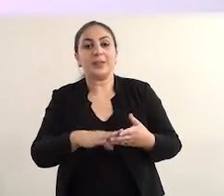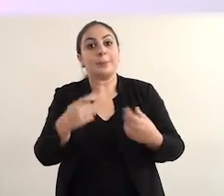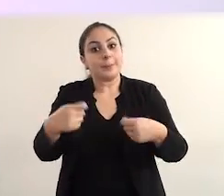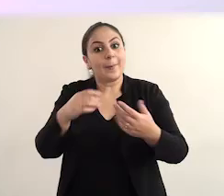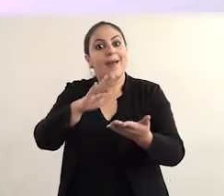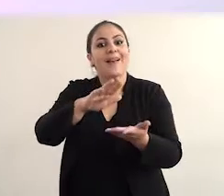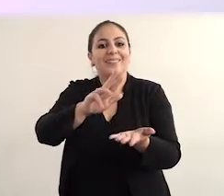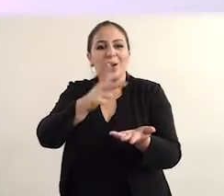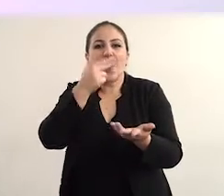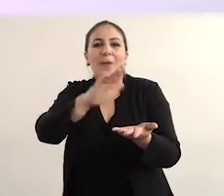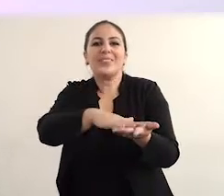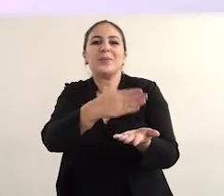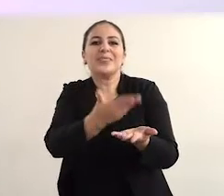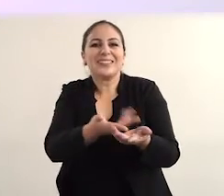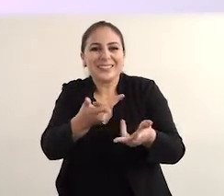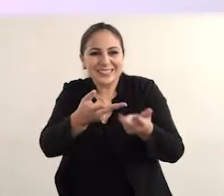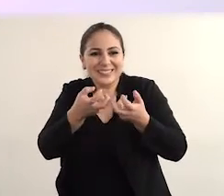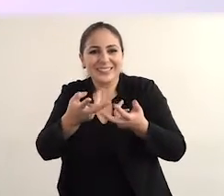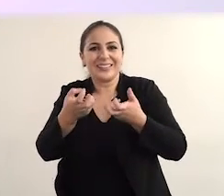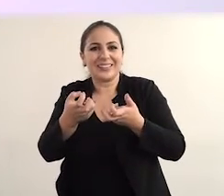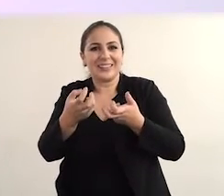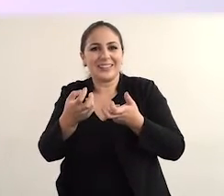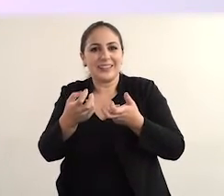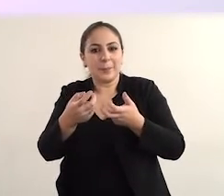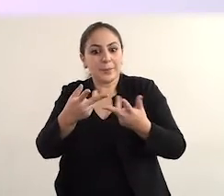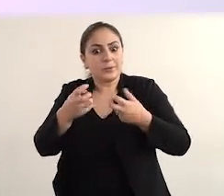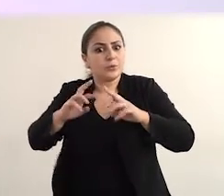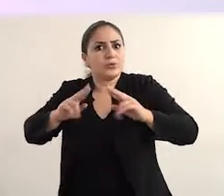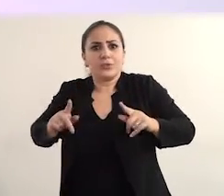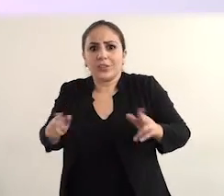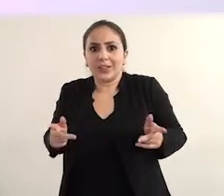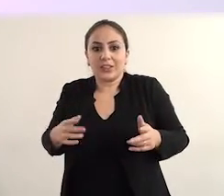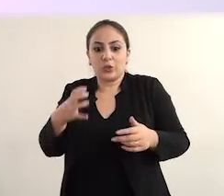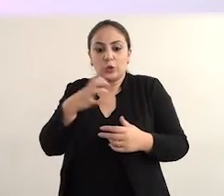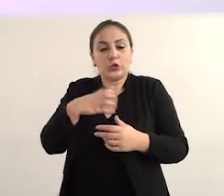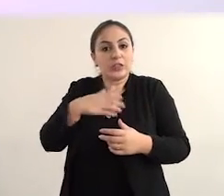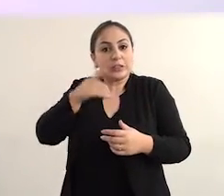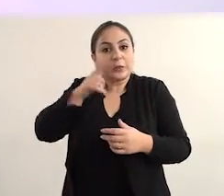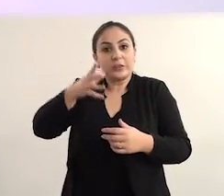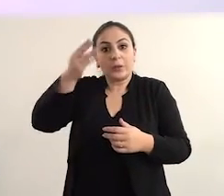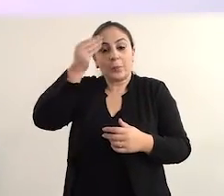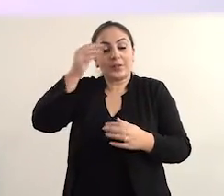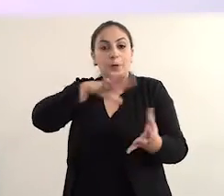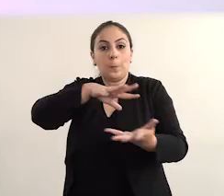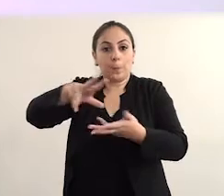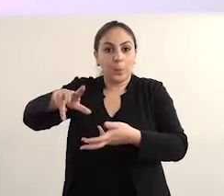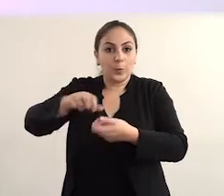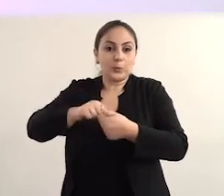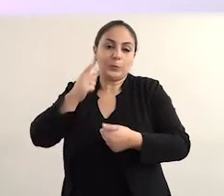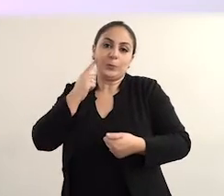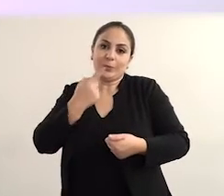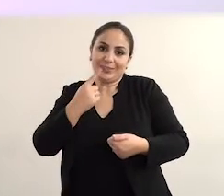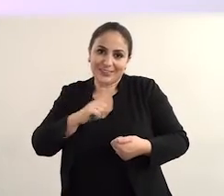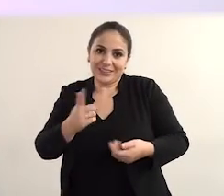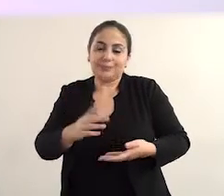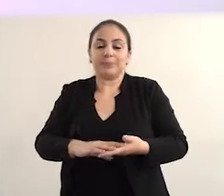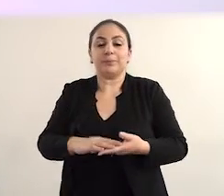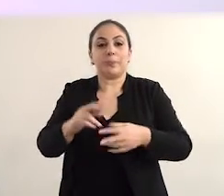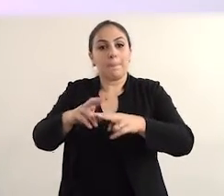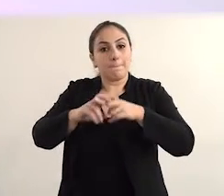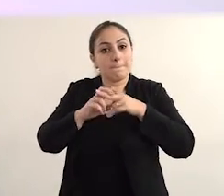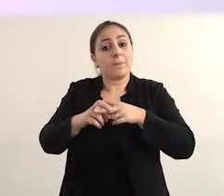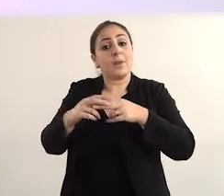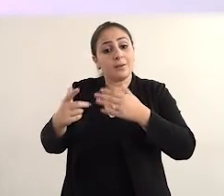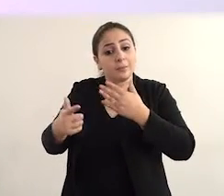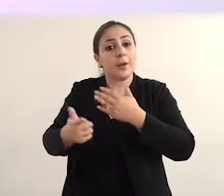interpretação. Isso são outras leituras que eles têm, né? Outra forma de entender o mundo que o surdo tem. Então, isso